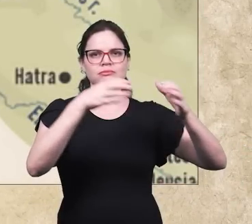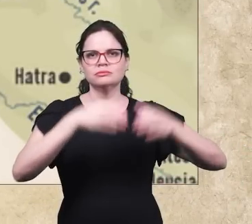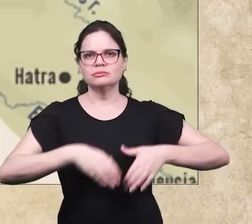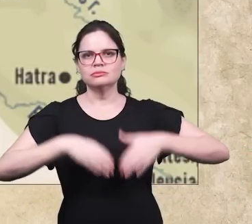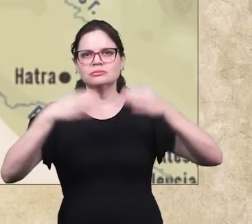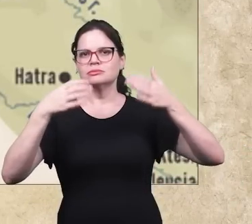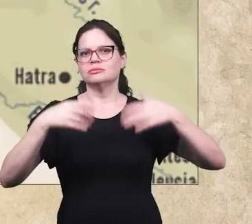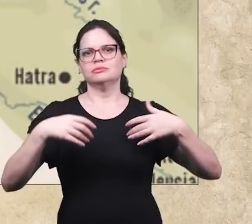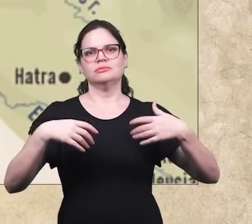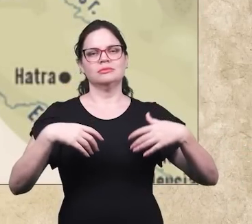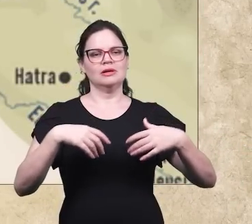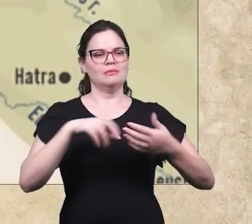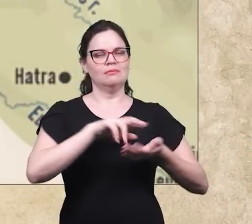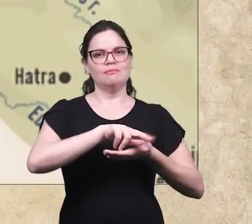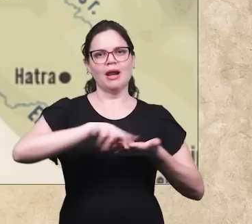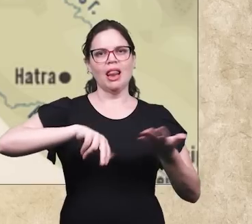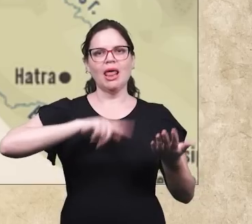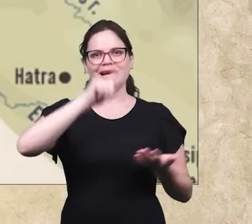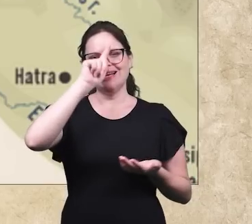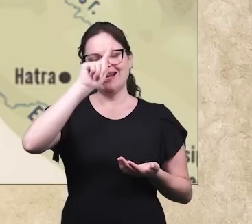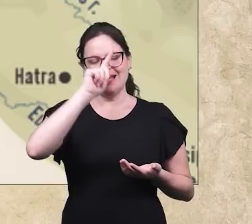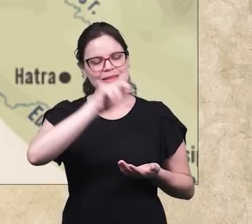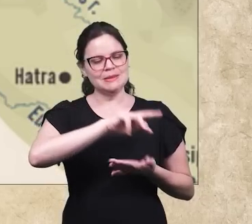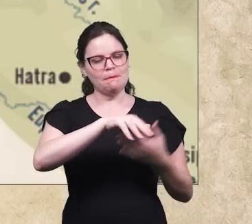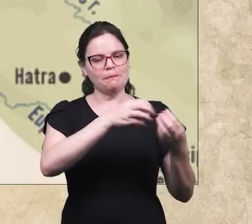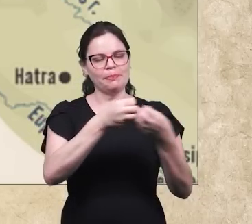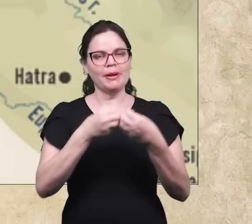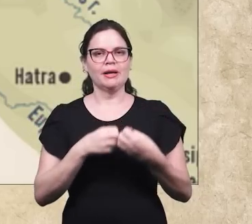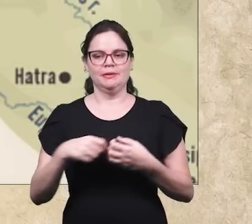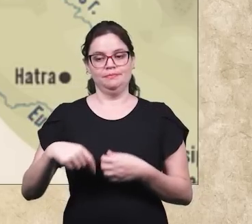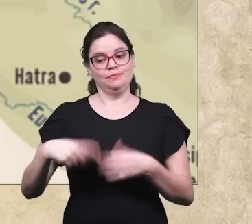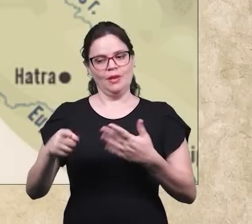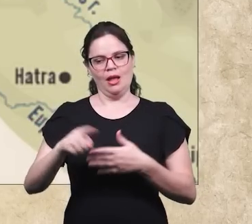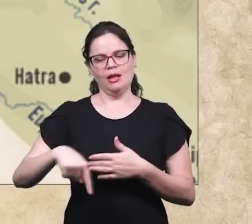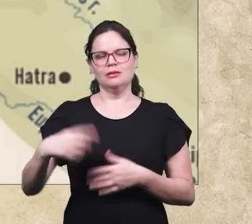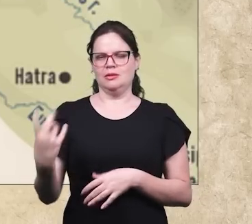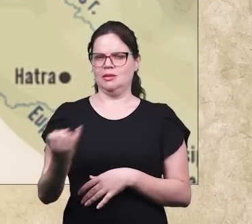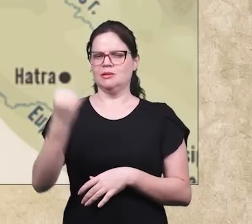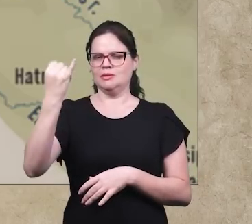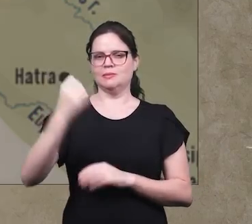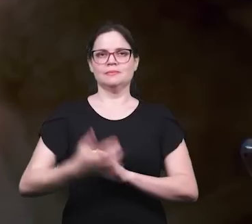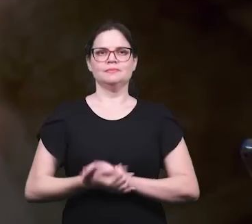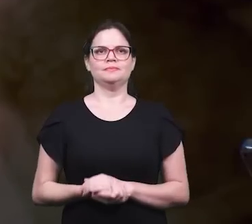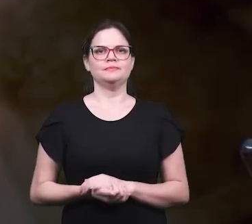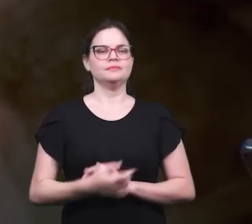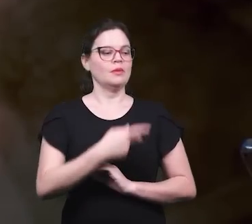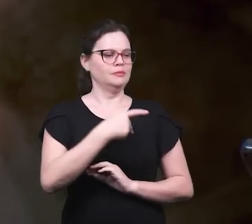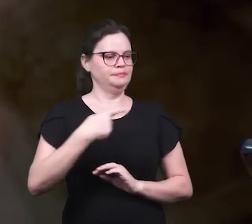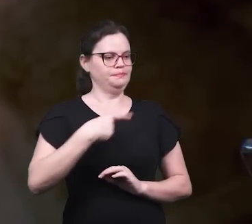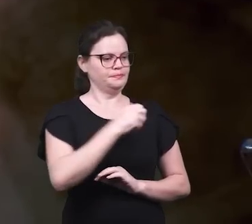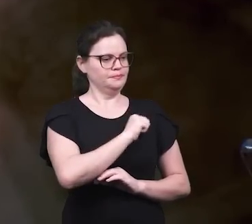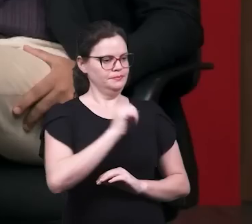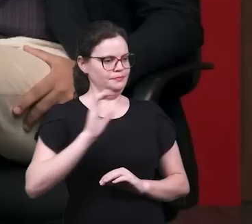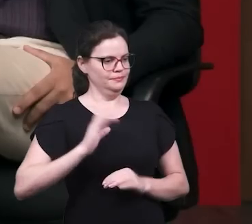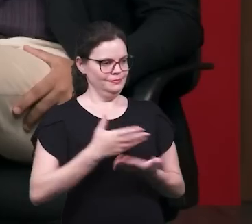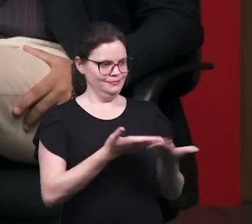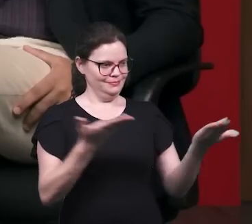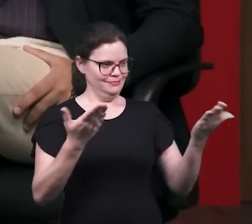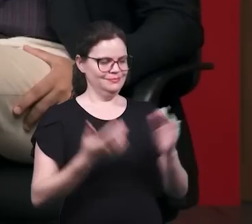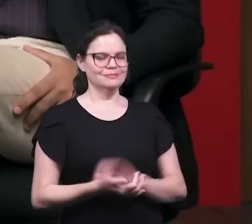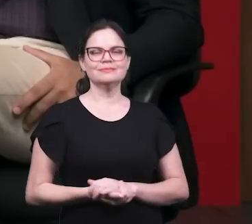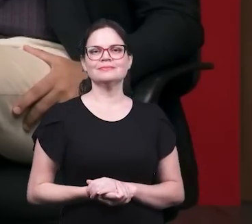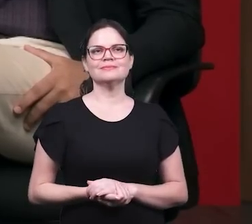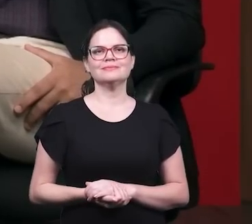Então, a importância dos tessalonicenses. Pastor Antônio Carlos, essa